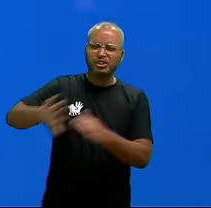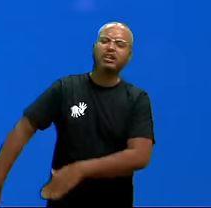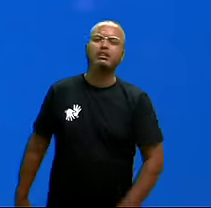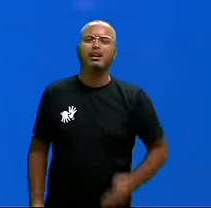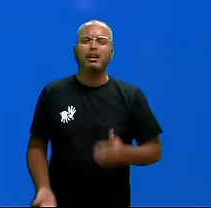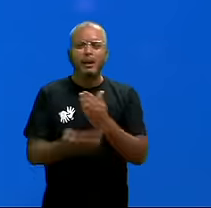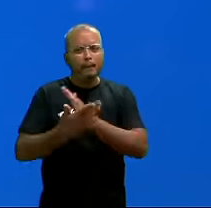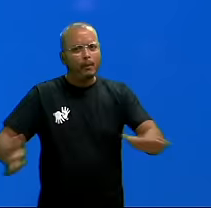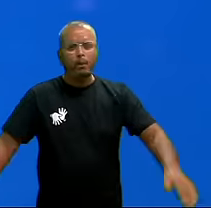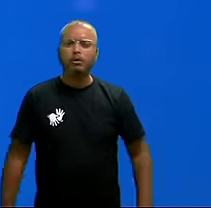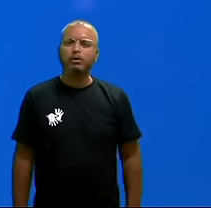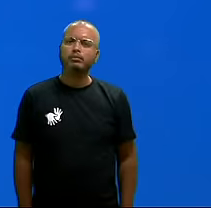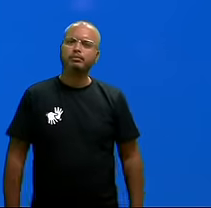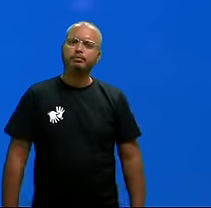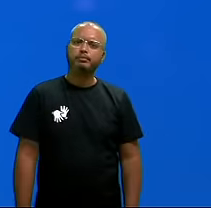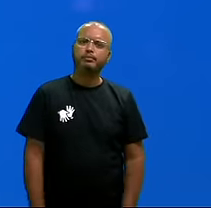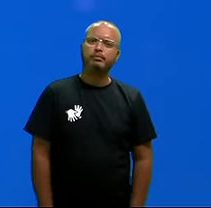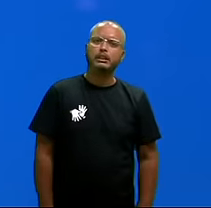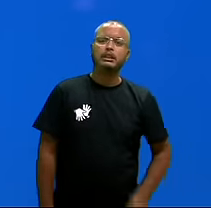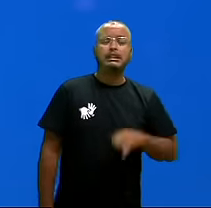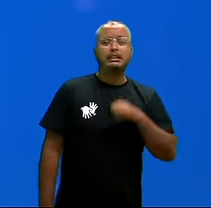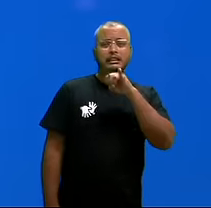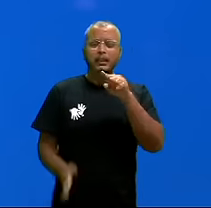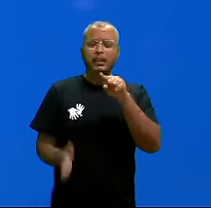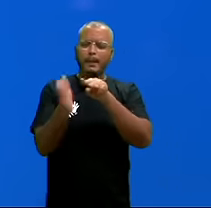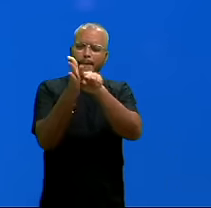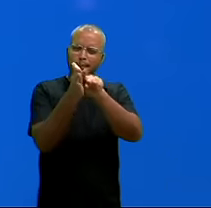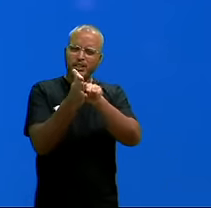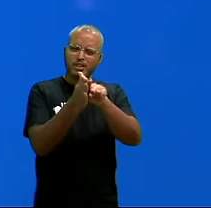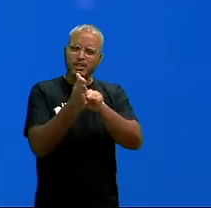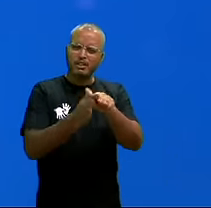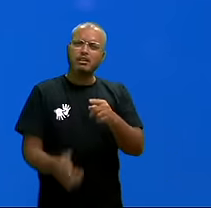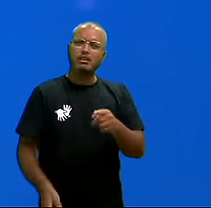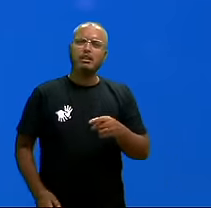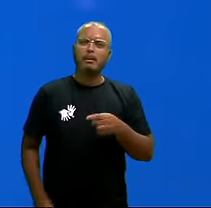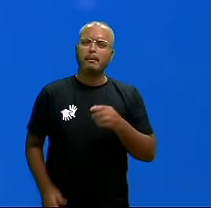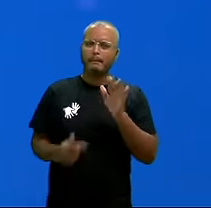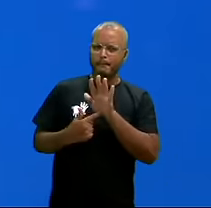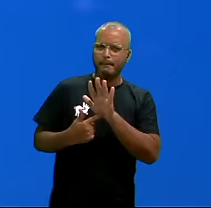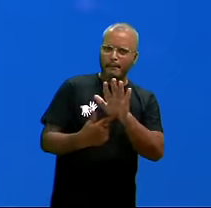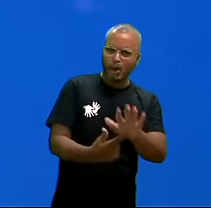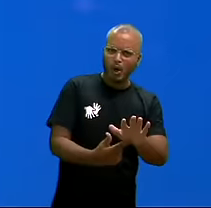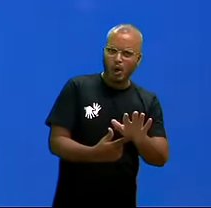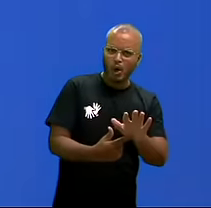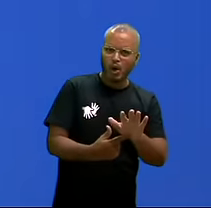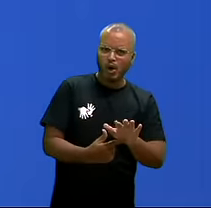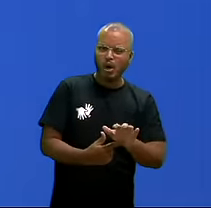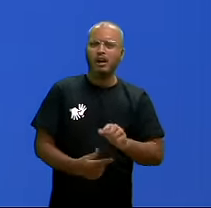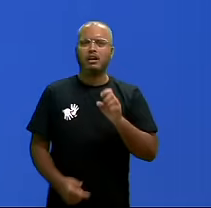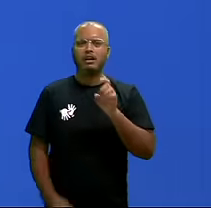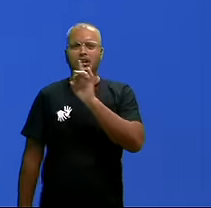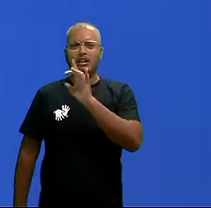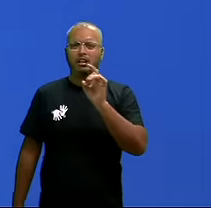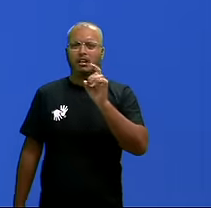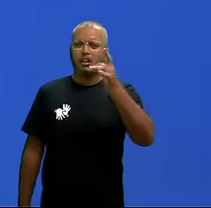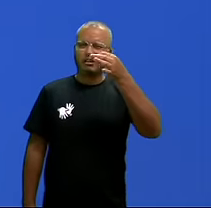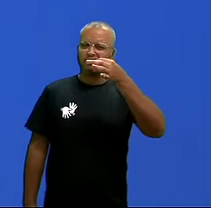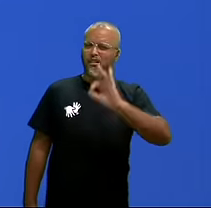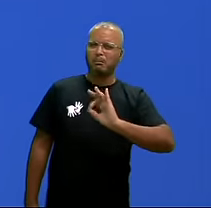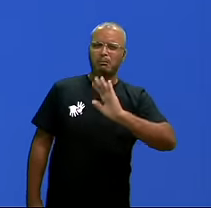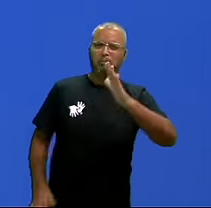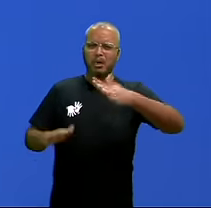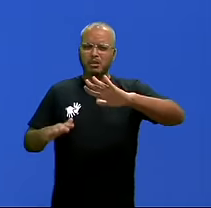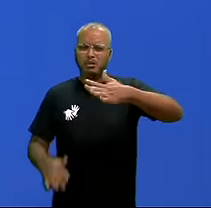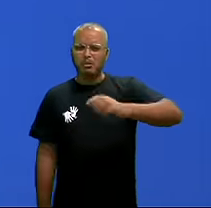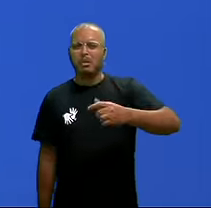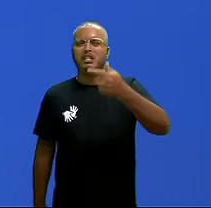se a pesquisa diz que cada 10, 7 tem angústia, tem ansiedade, eu declaro em nome de Jesus, hoje aqui essa ansiedade está caindo por terra, essa depressão